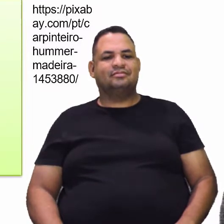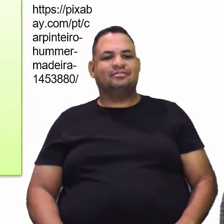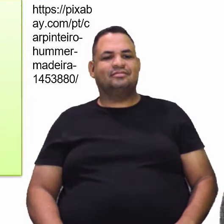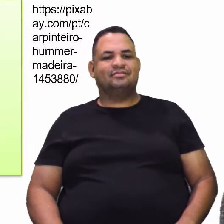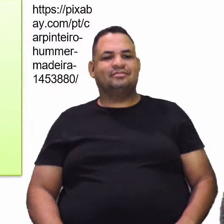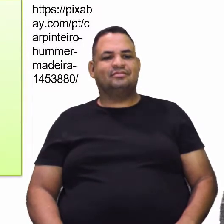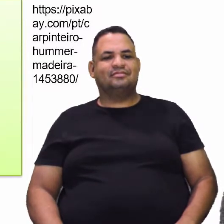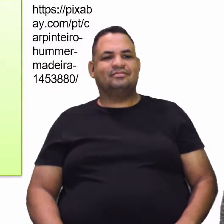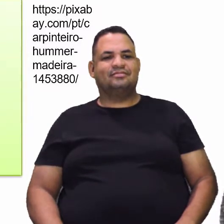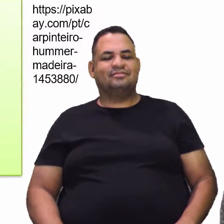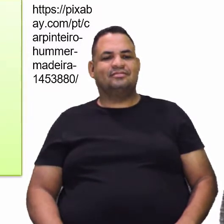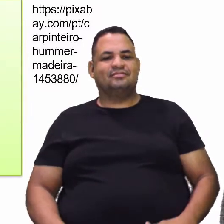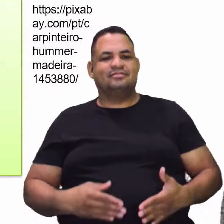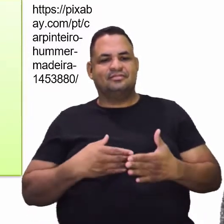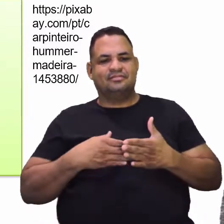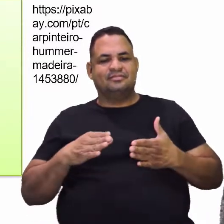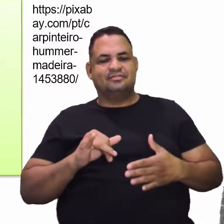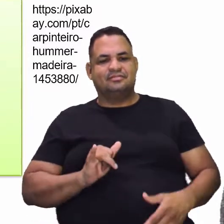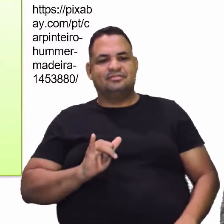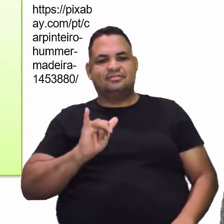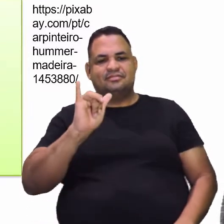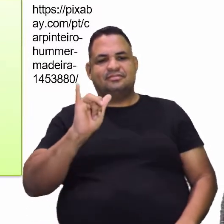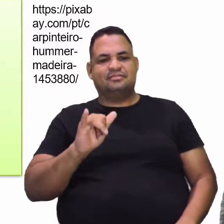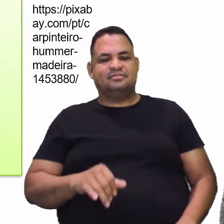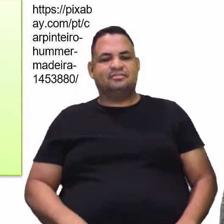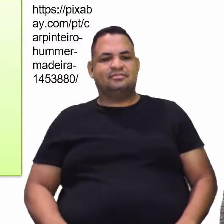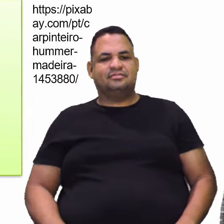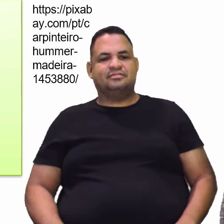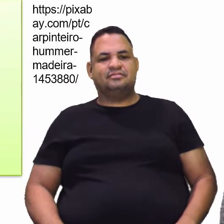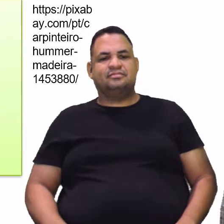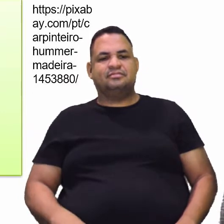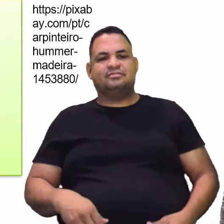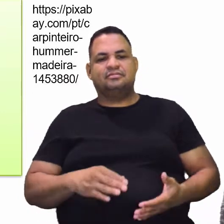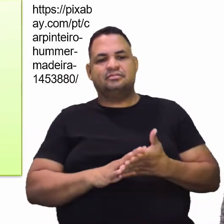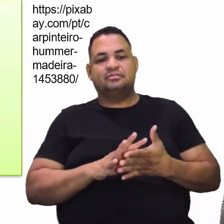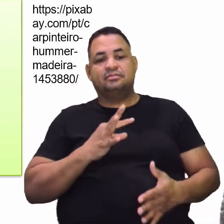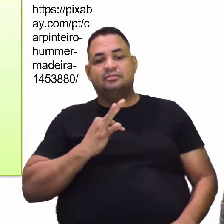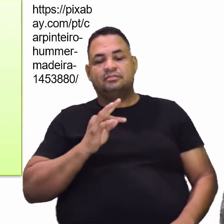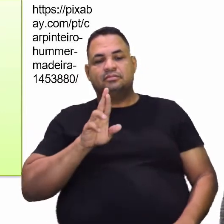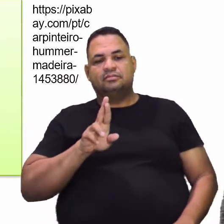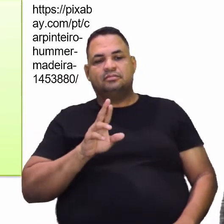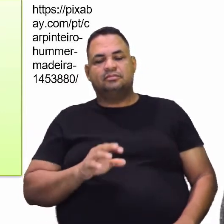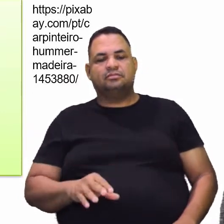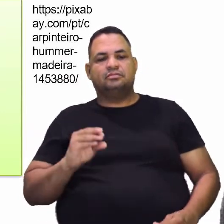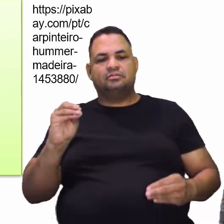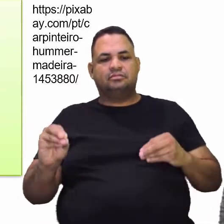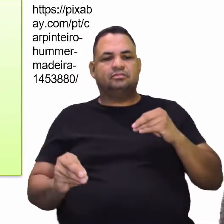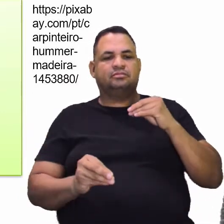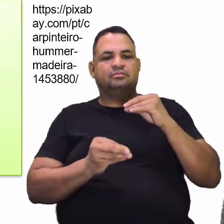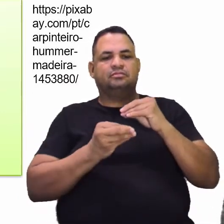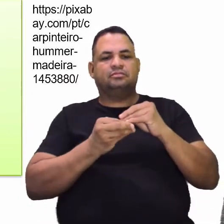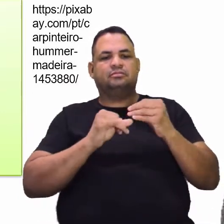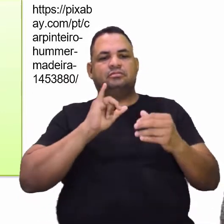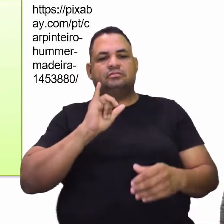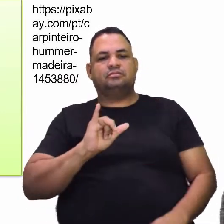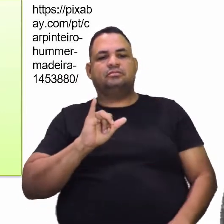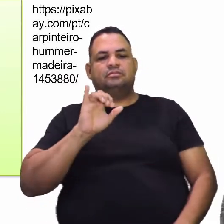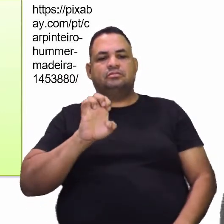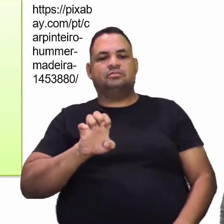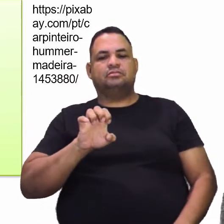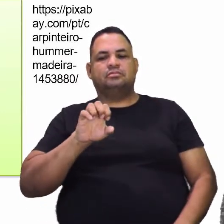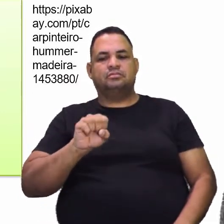vamos lá. Você corta o Y, aí só sobra TR. Aí, no lugar do Y, você vai